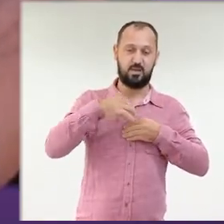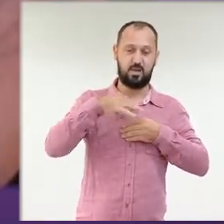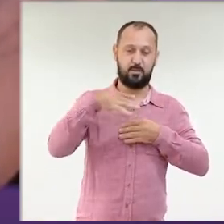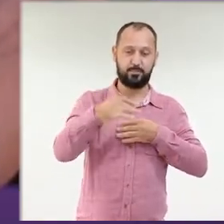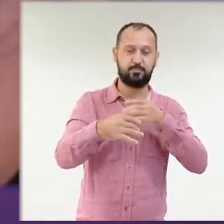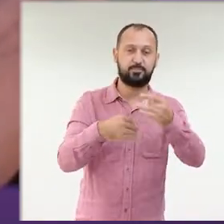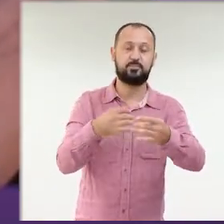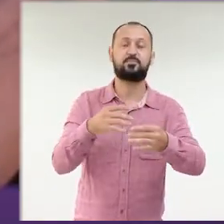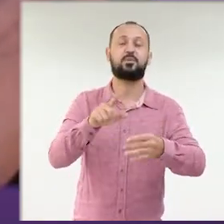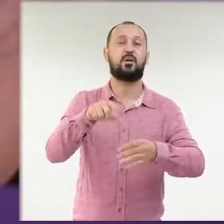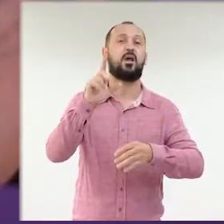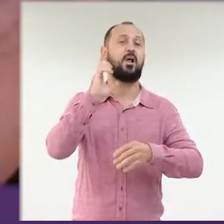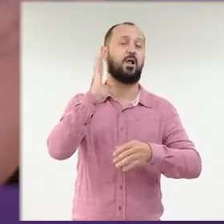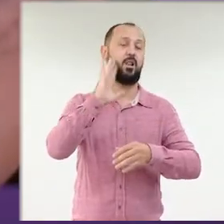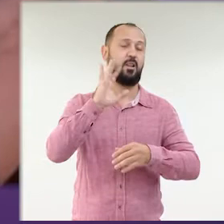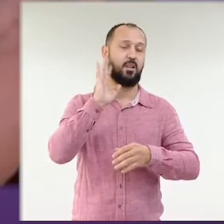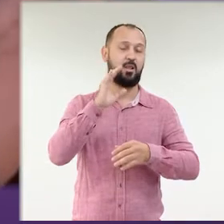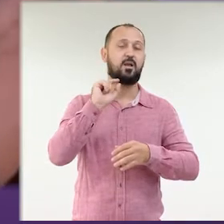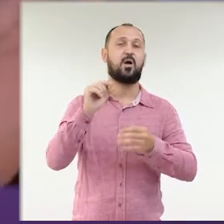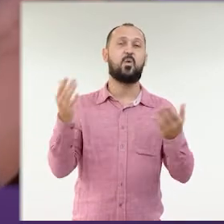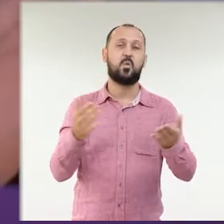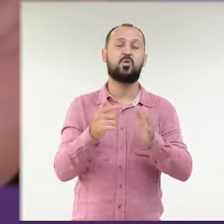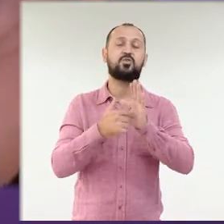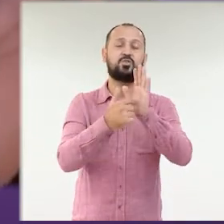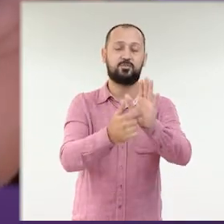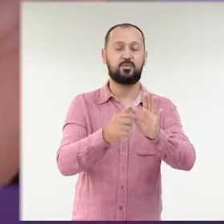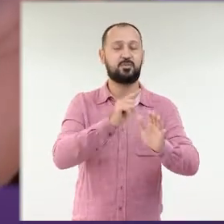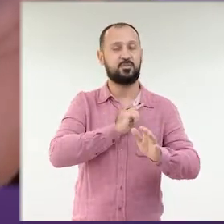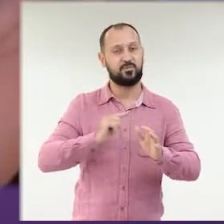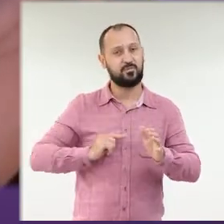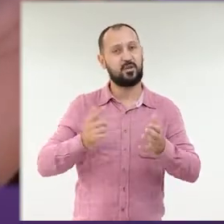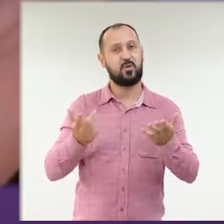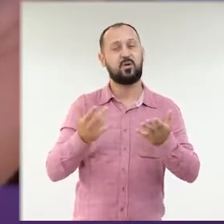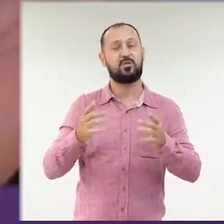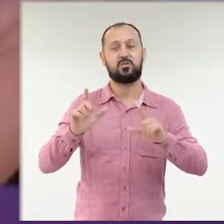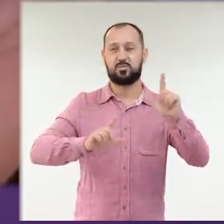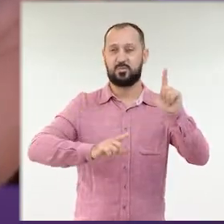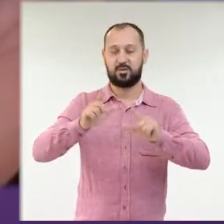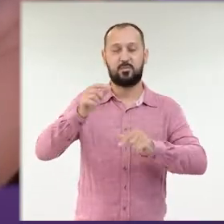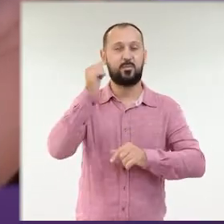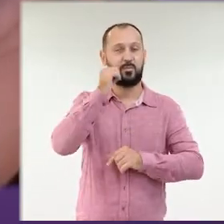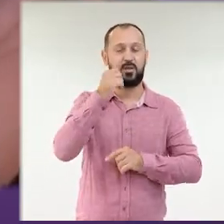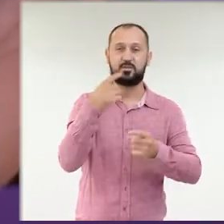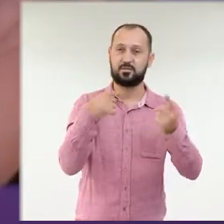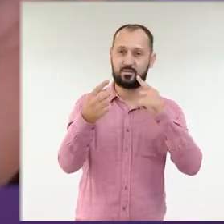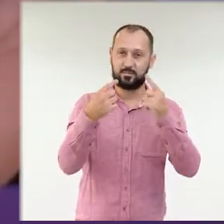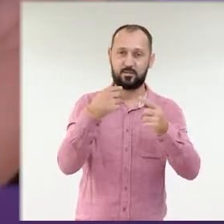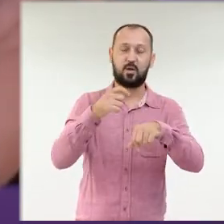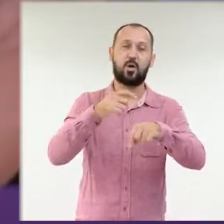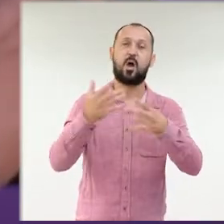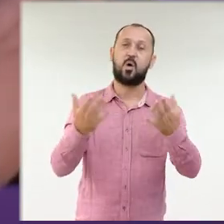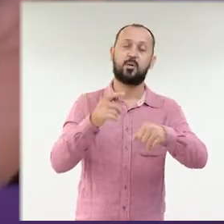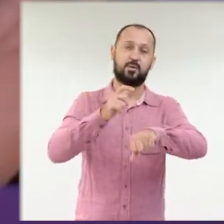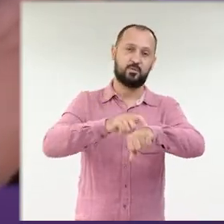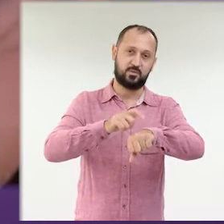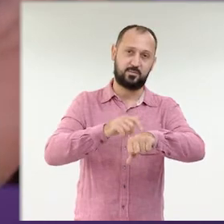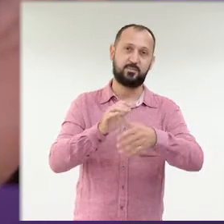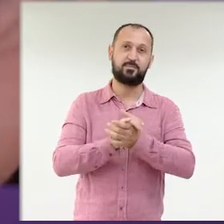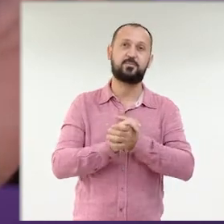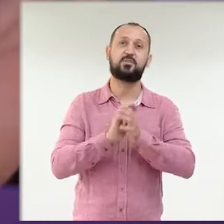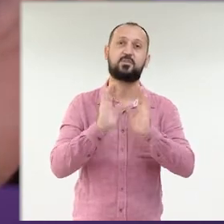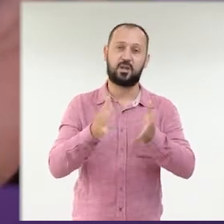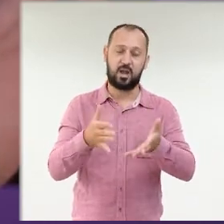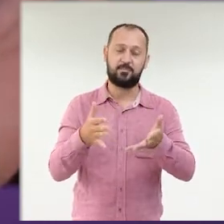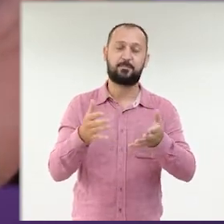é realmente muito legal a lei do governo do estado, a gente está deixando aqui registrado no Mulheres em Debate. E, Luciana, por conta do